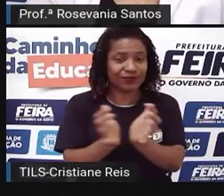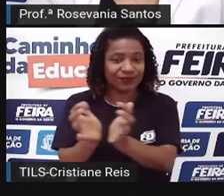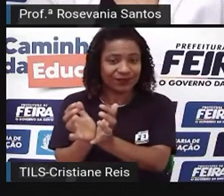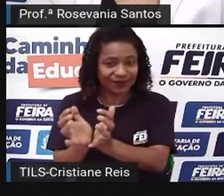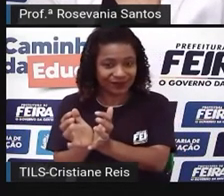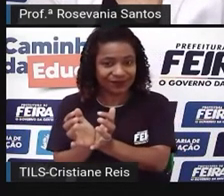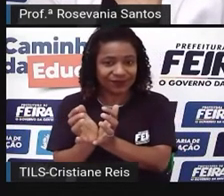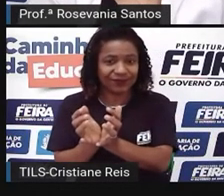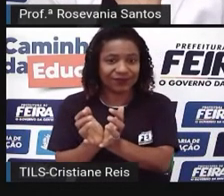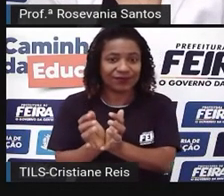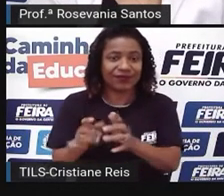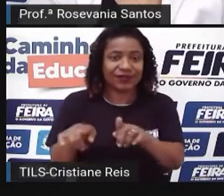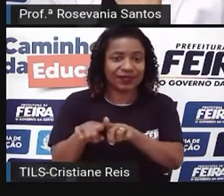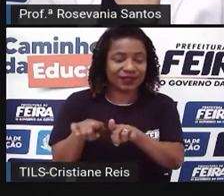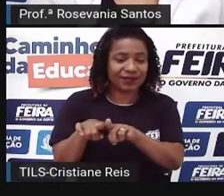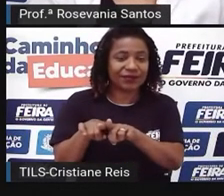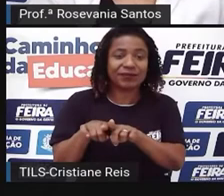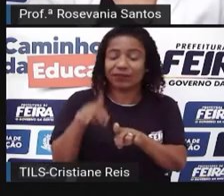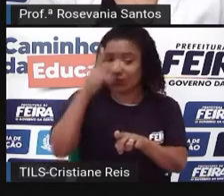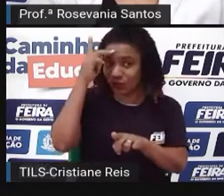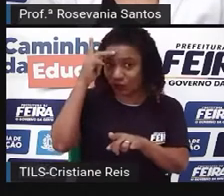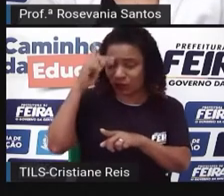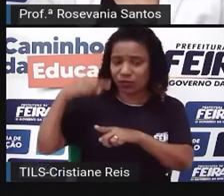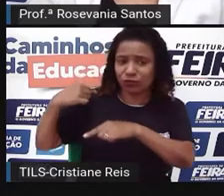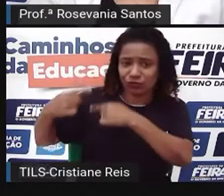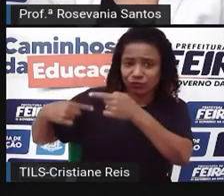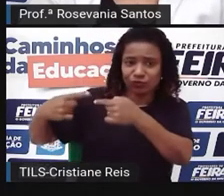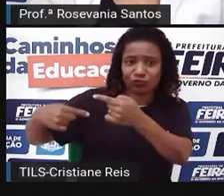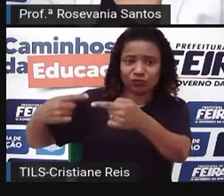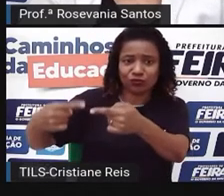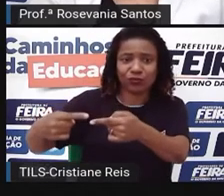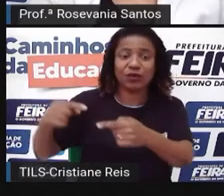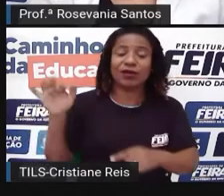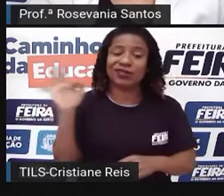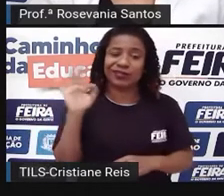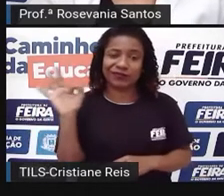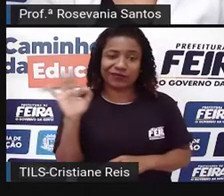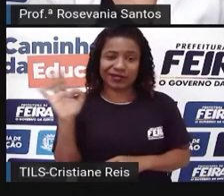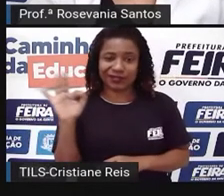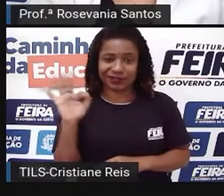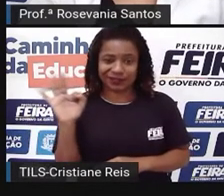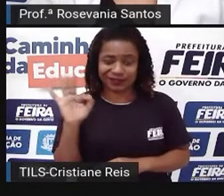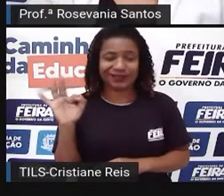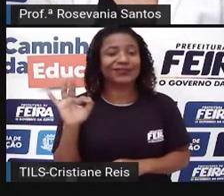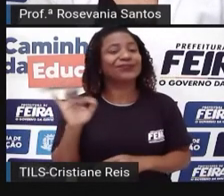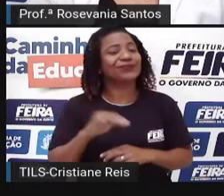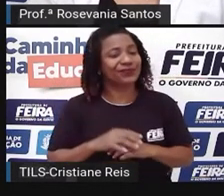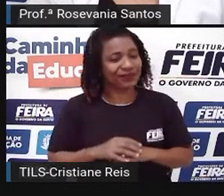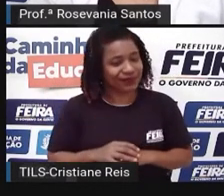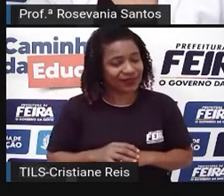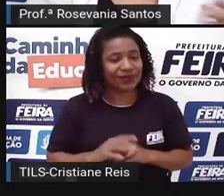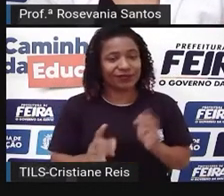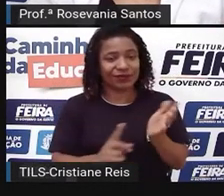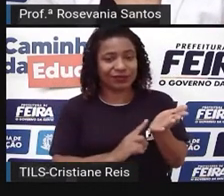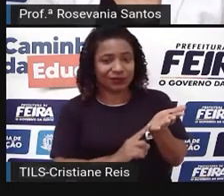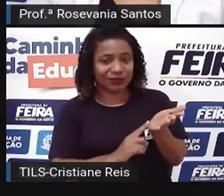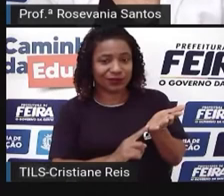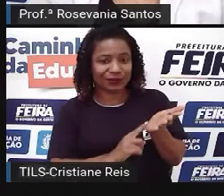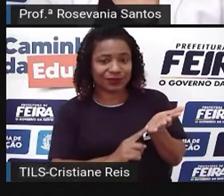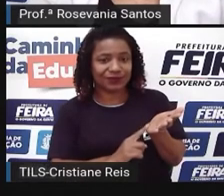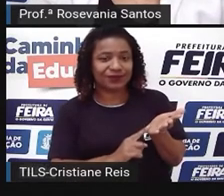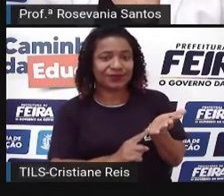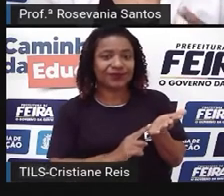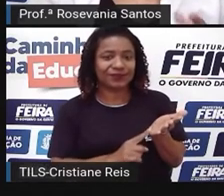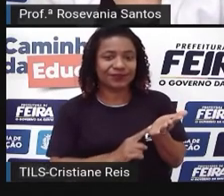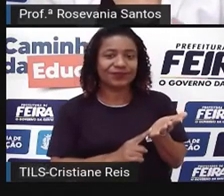os descendentes dos colonos franceses, né, e holandeses. Então, a gente vai encontrar muito, isso principalmente